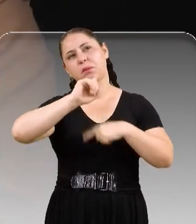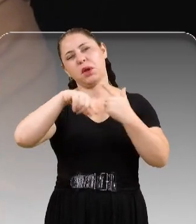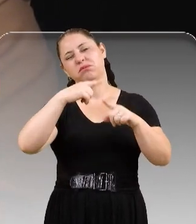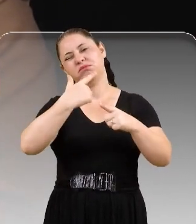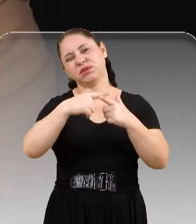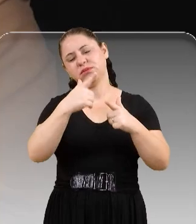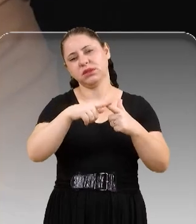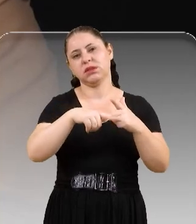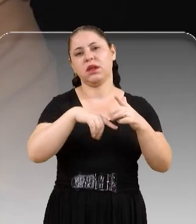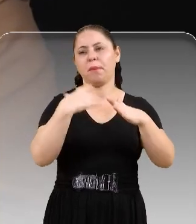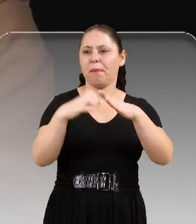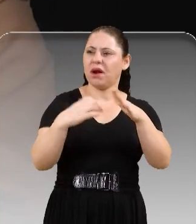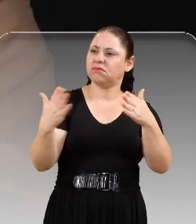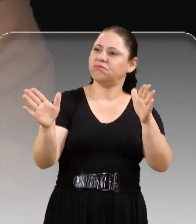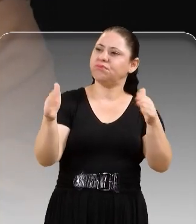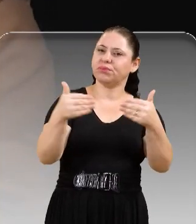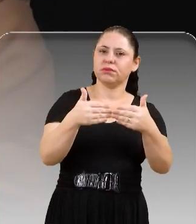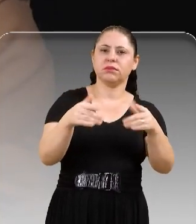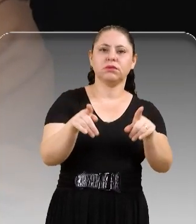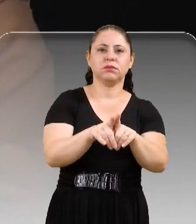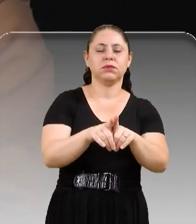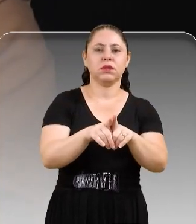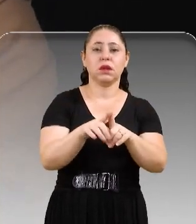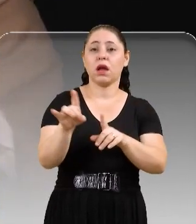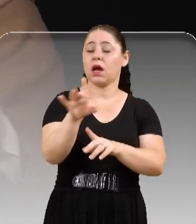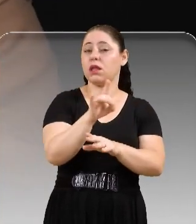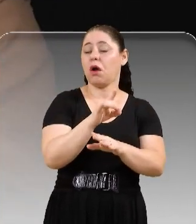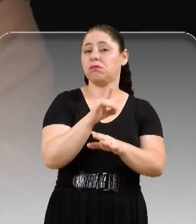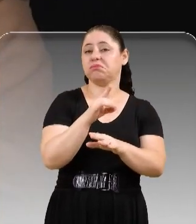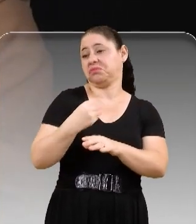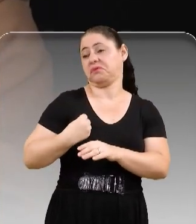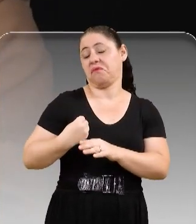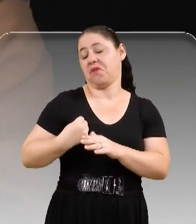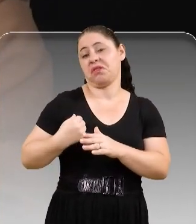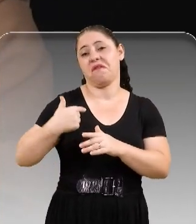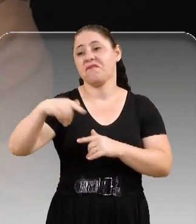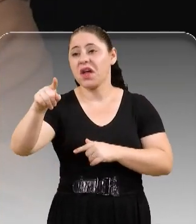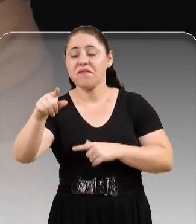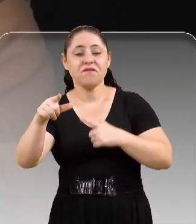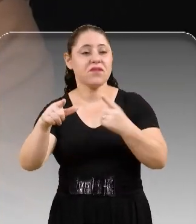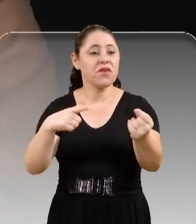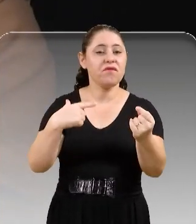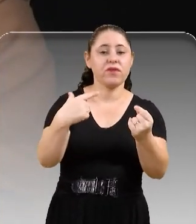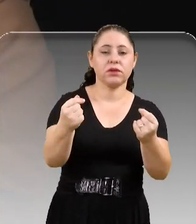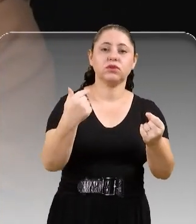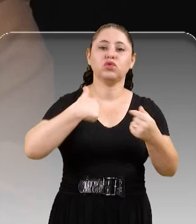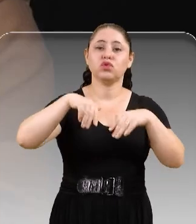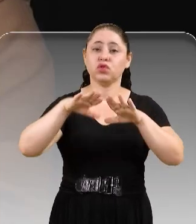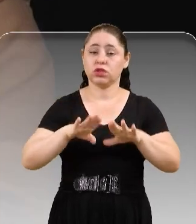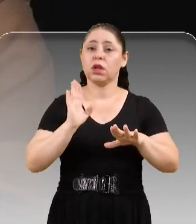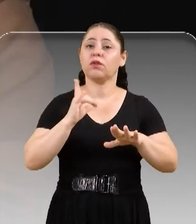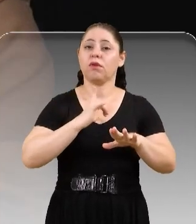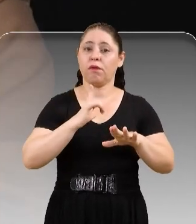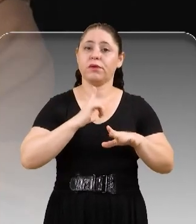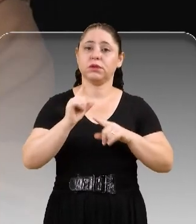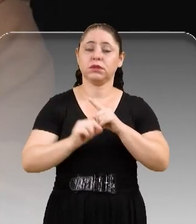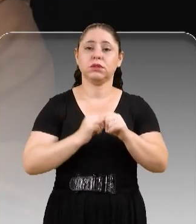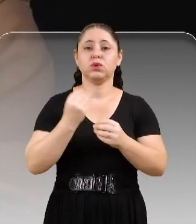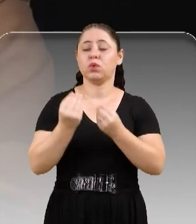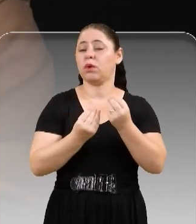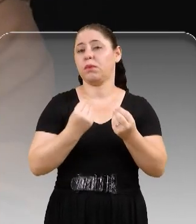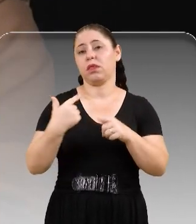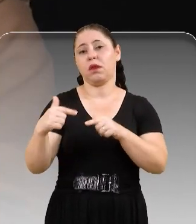questões comerciais, etc., as empresas foram fechadas, cada um seguiu seu rumo, e eu já estava aqui na condição